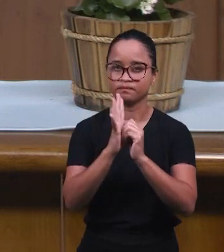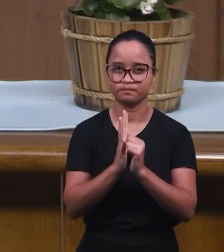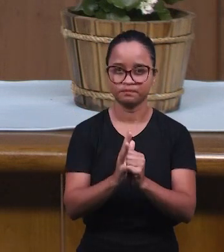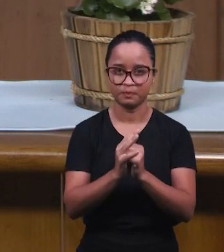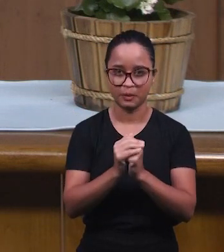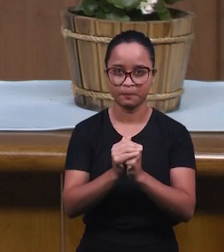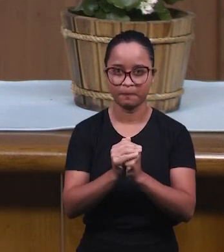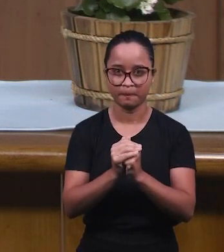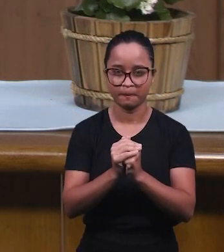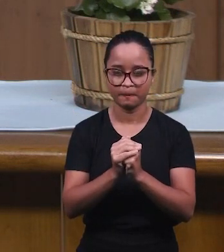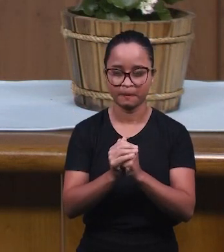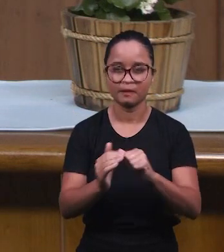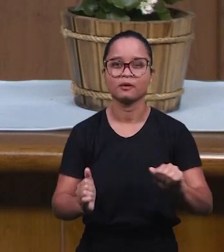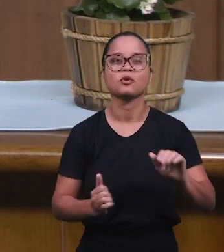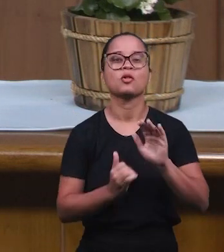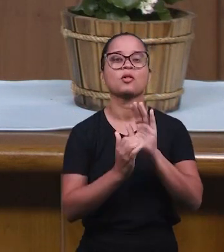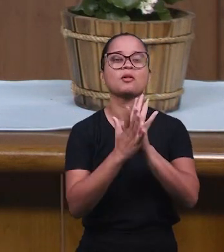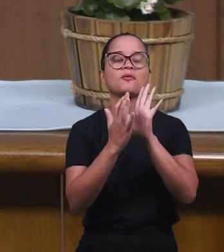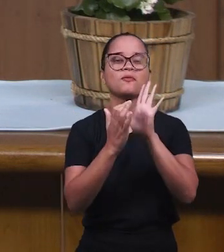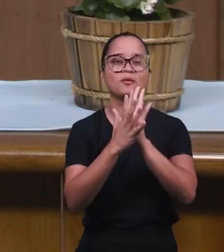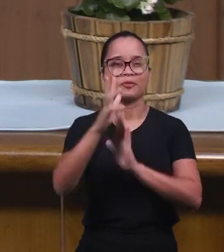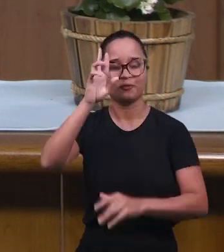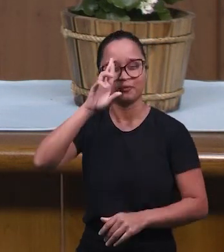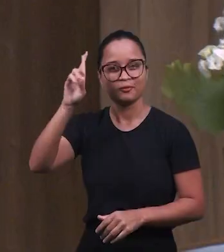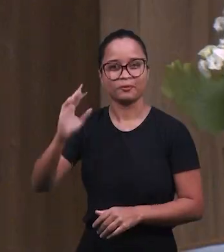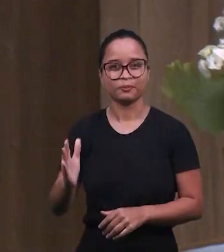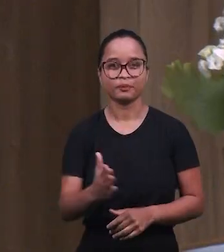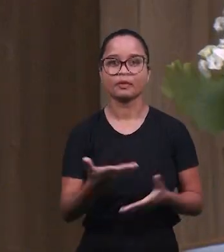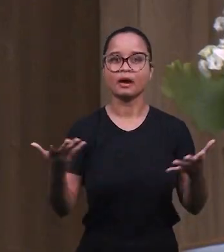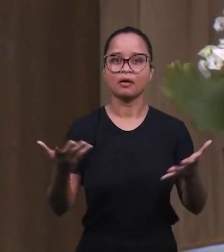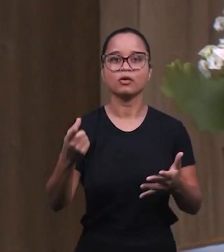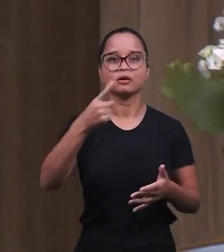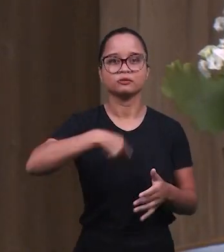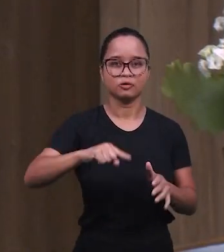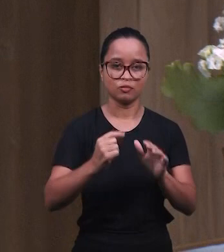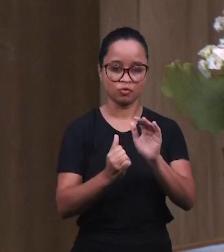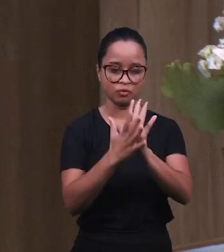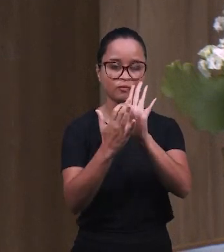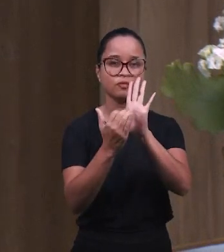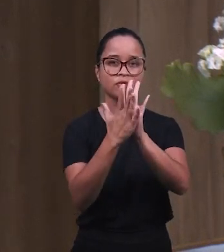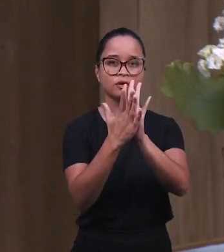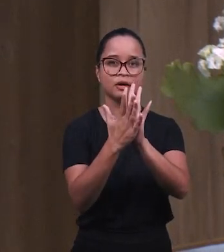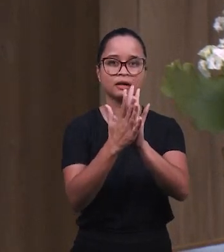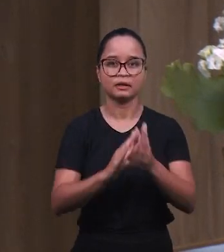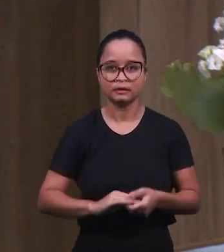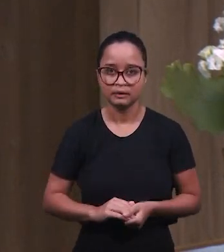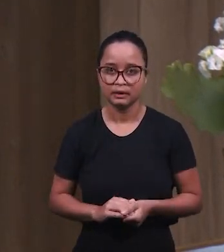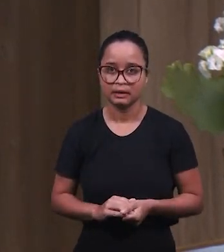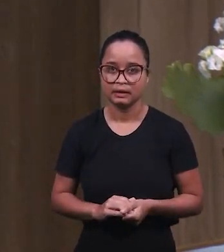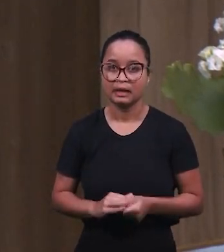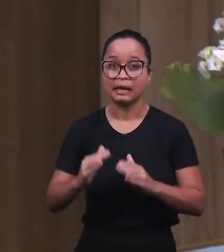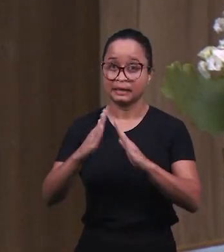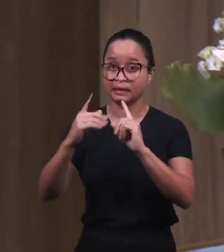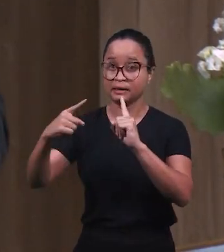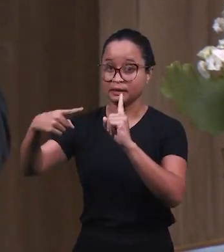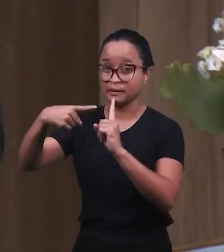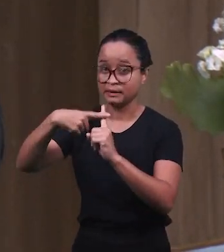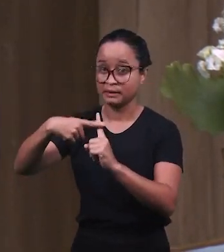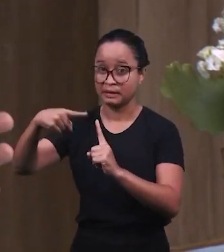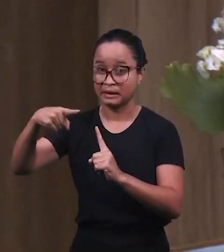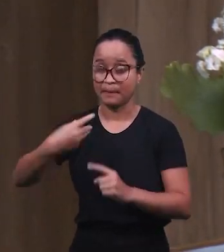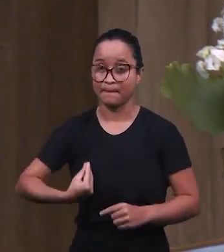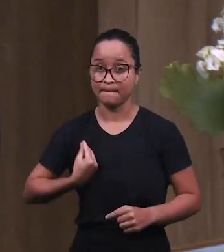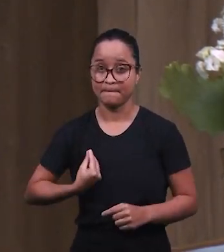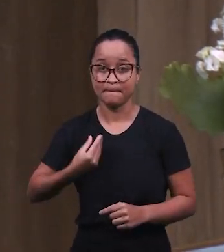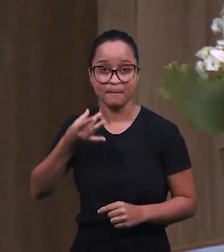Jesus. Amém. Louvado seja o nome do Senhor. Agora nós vamos cantar um louvor. Na igreja, essa primeira parte, dos